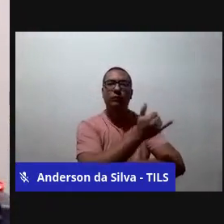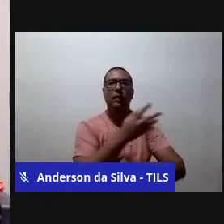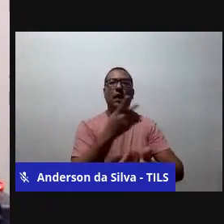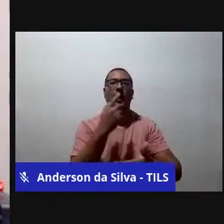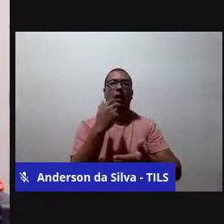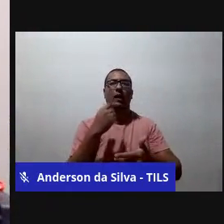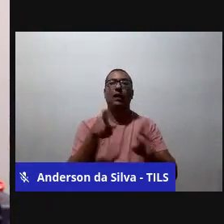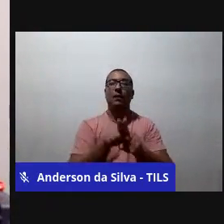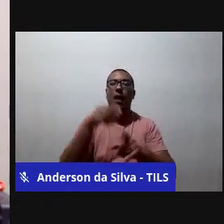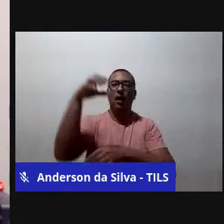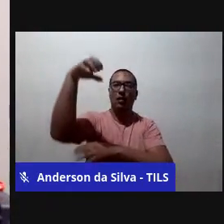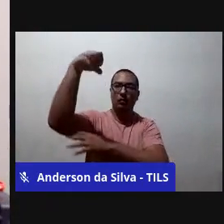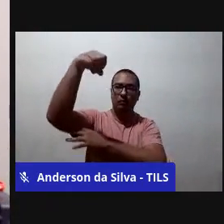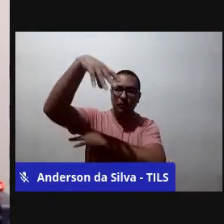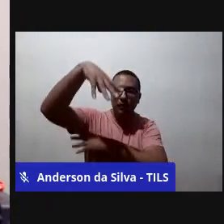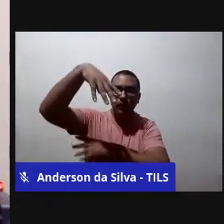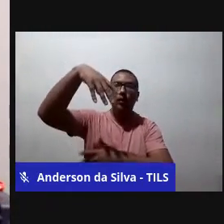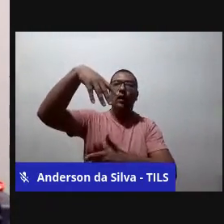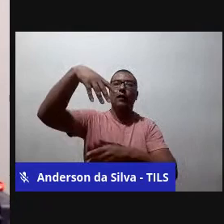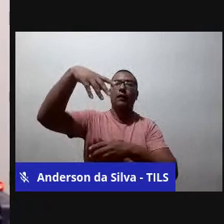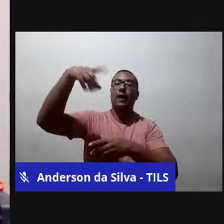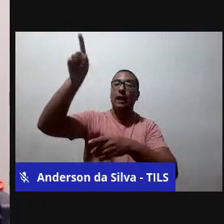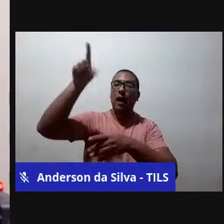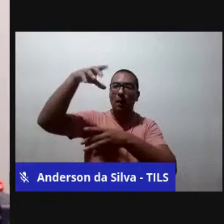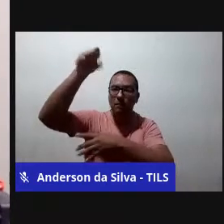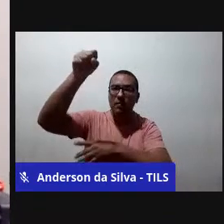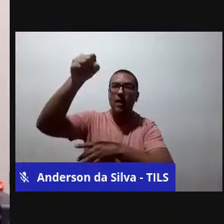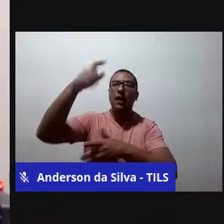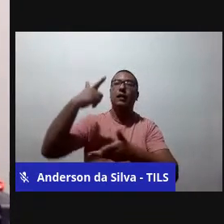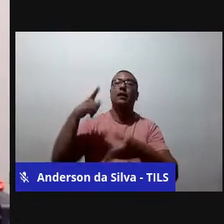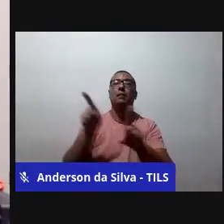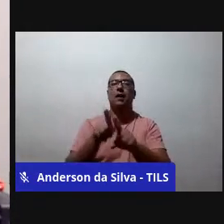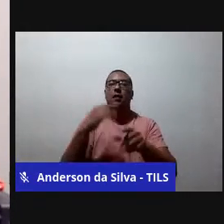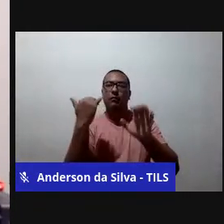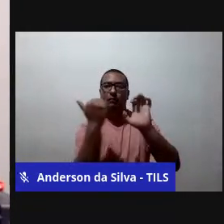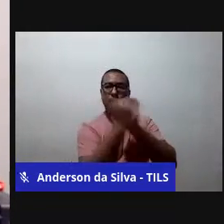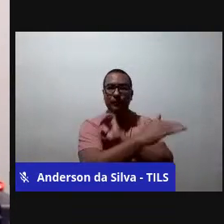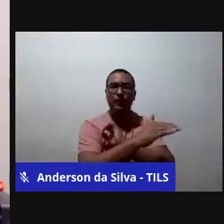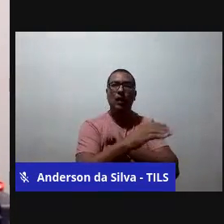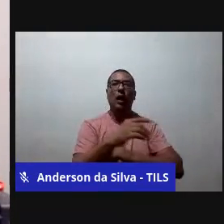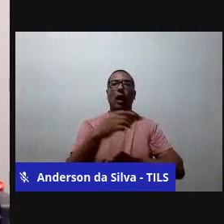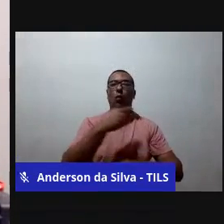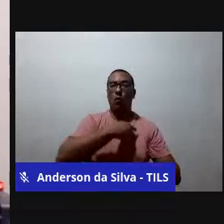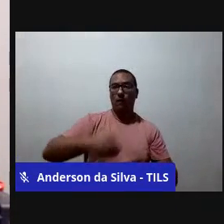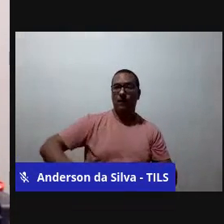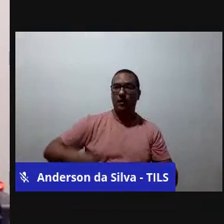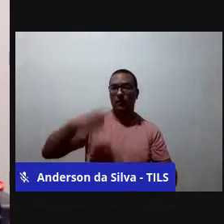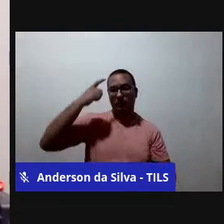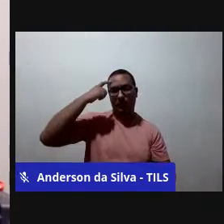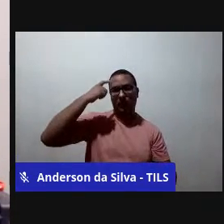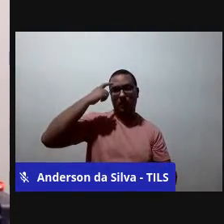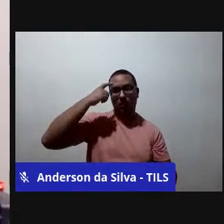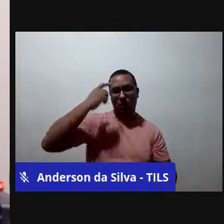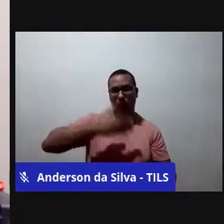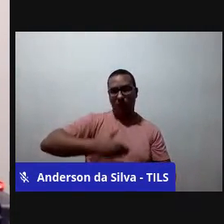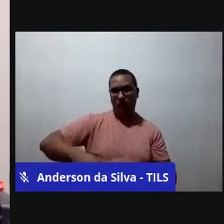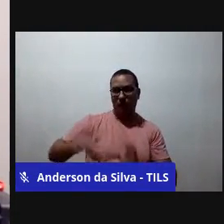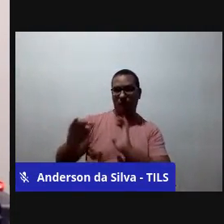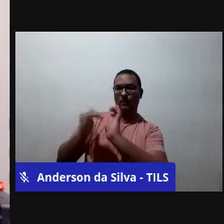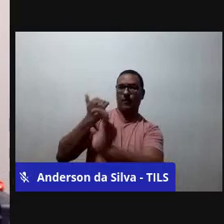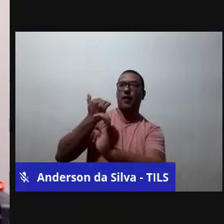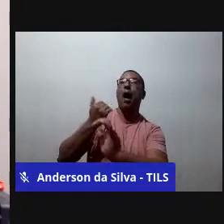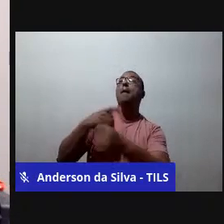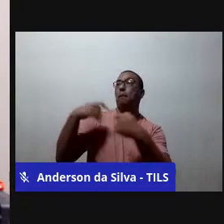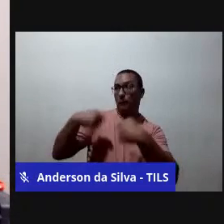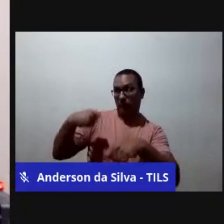não está funcionando, eu faço um input. E aí, os governantes têm como função ir lá e resolver